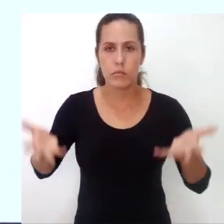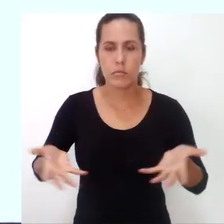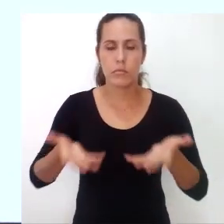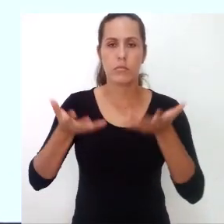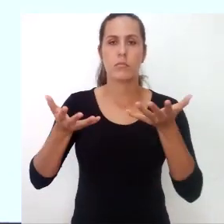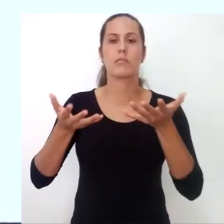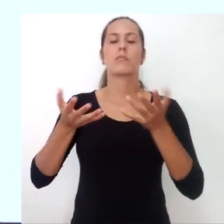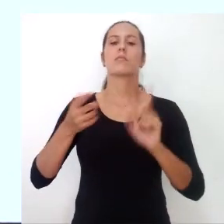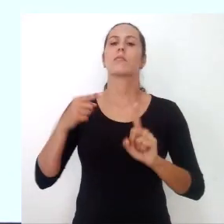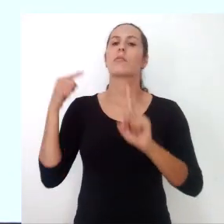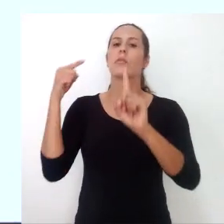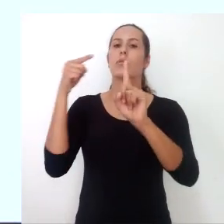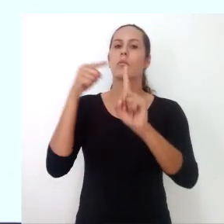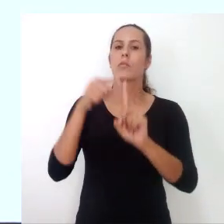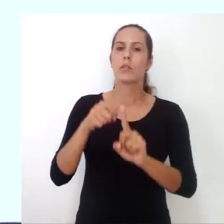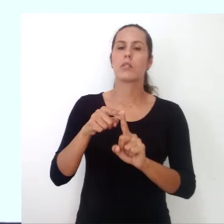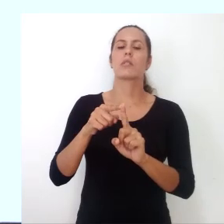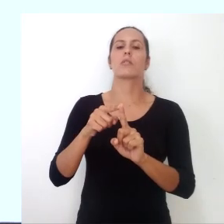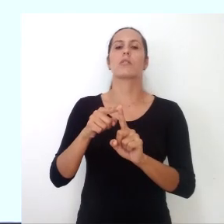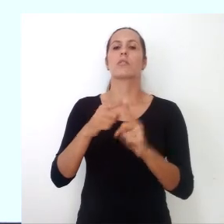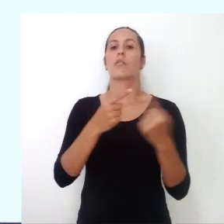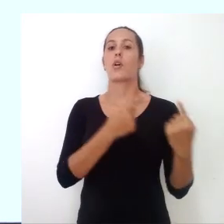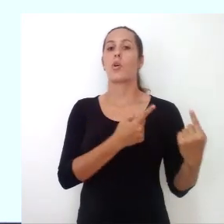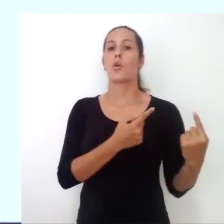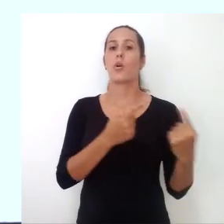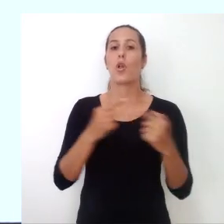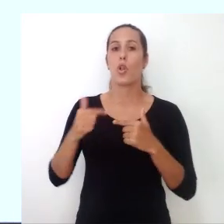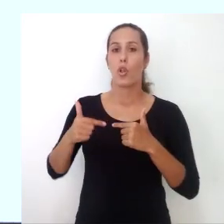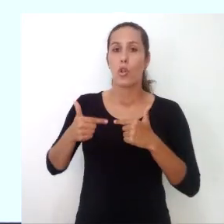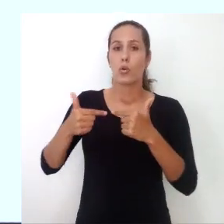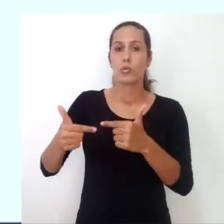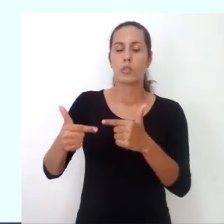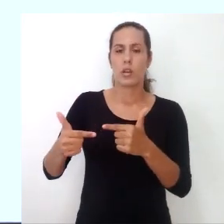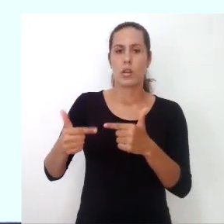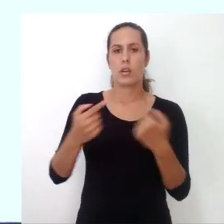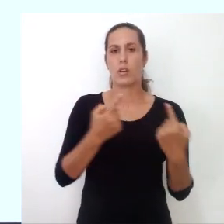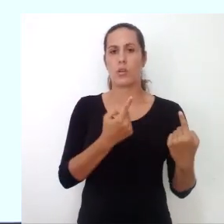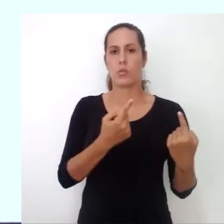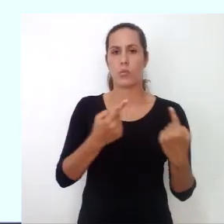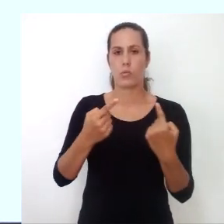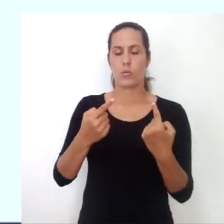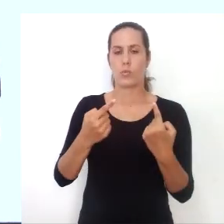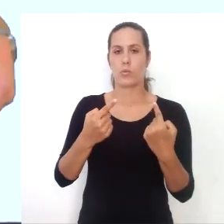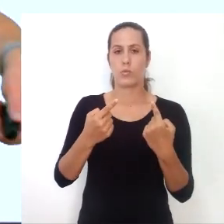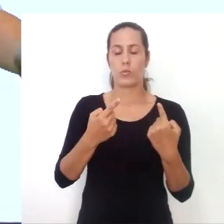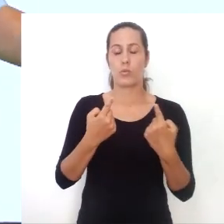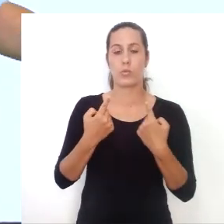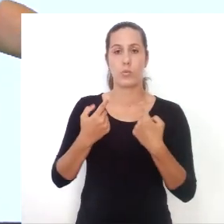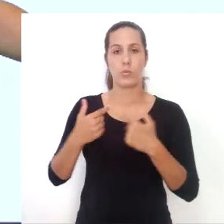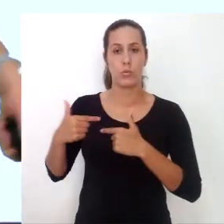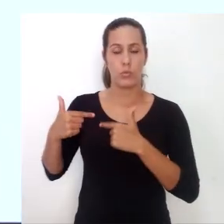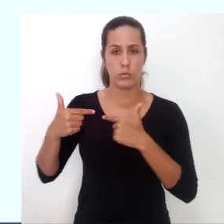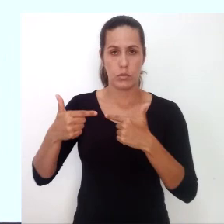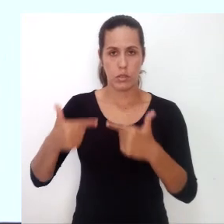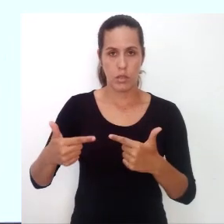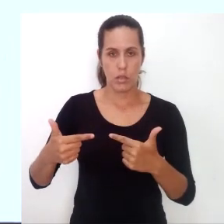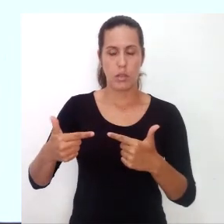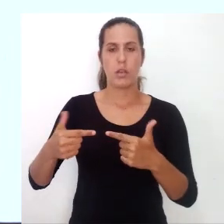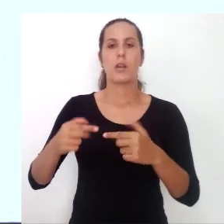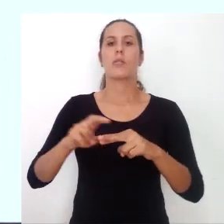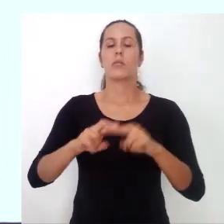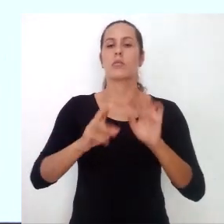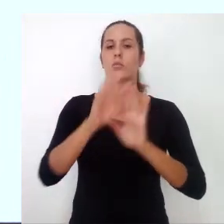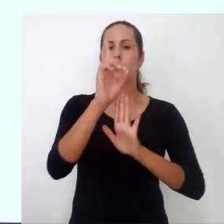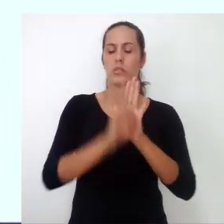lutando contra a falta de dignidade humana. E a própria questão religiosa está no âmago, na essência da